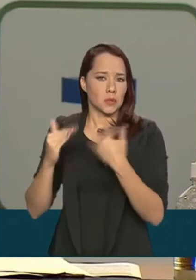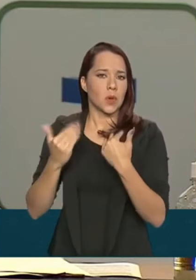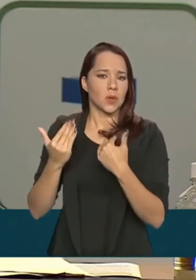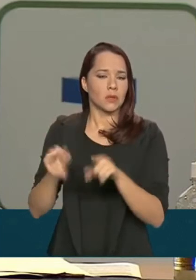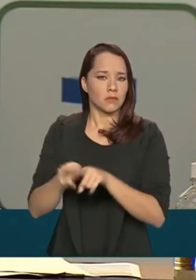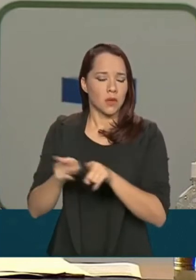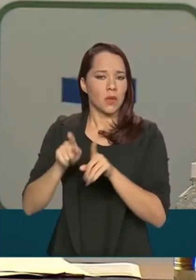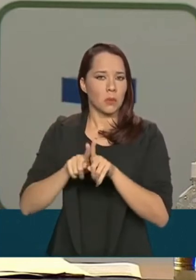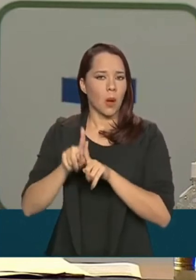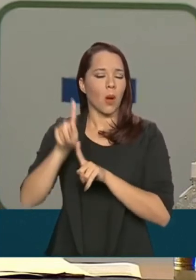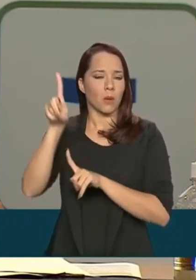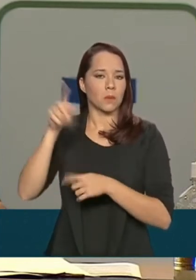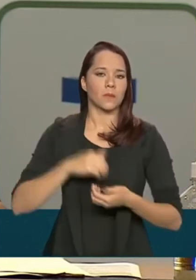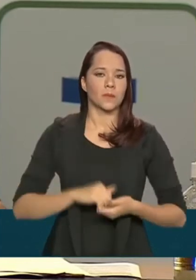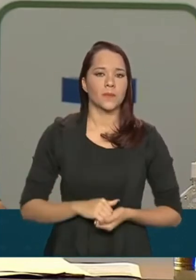bastante elevadas também.